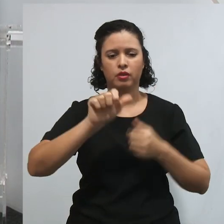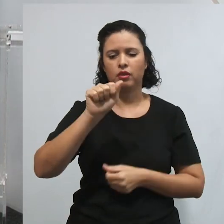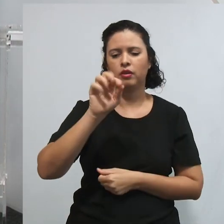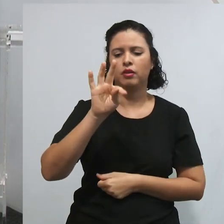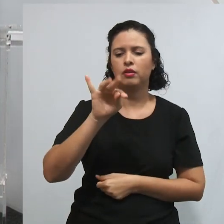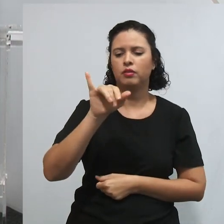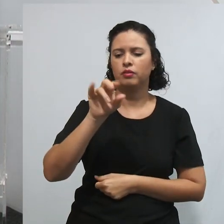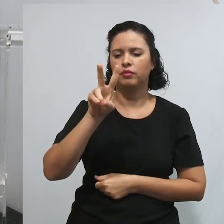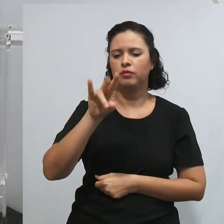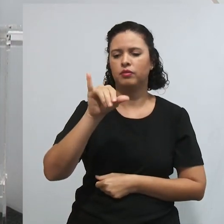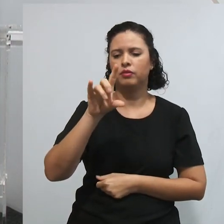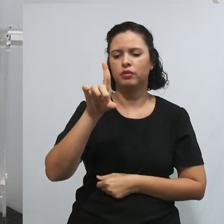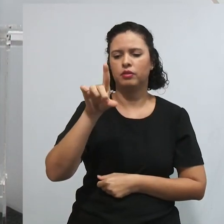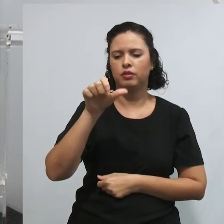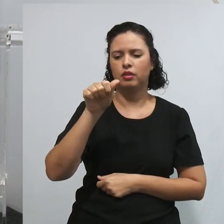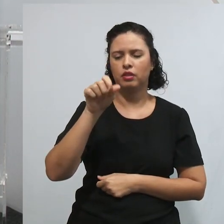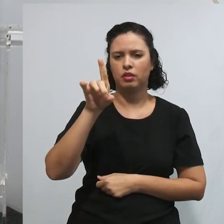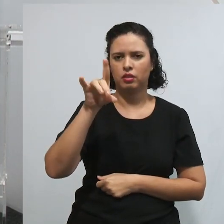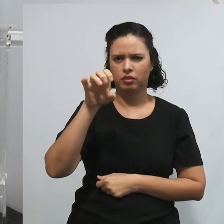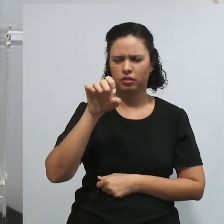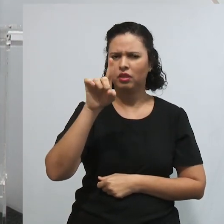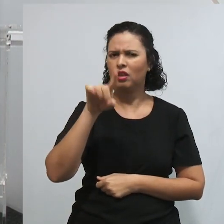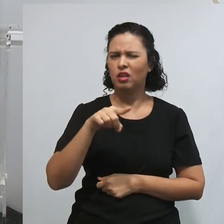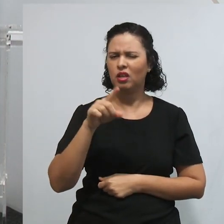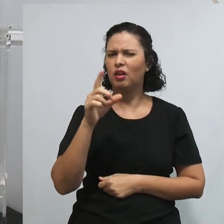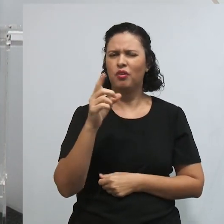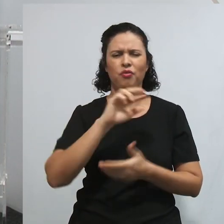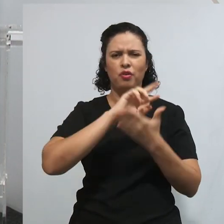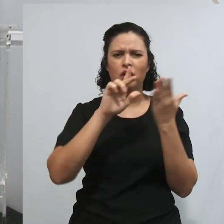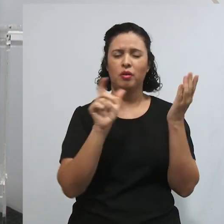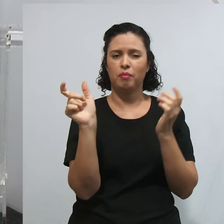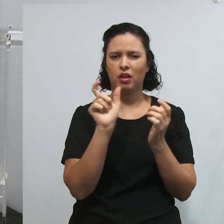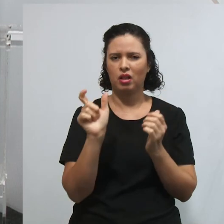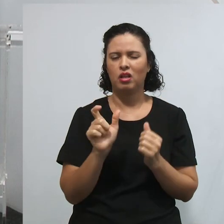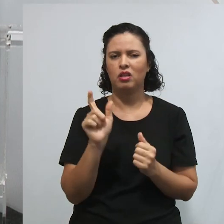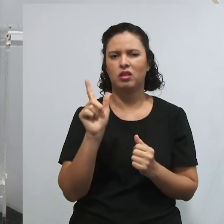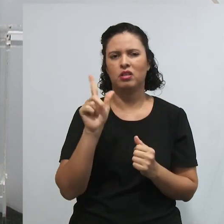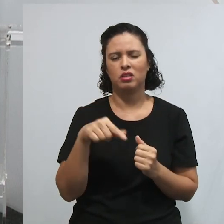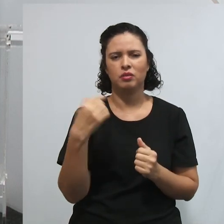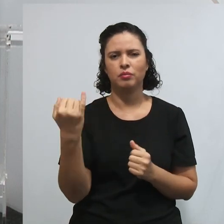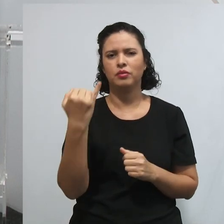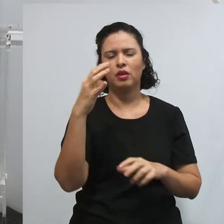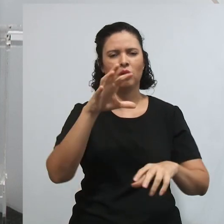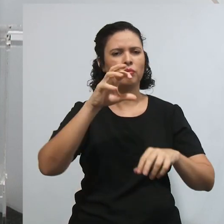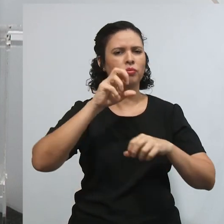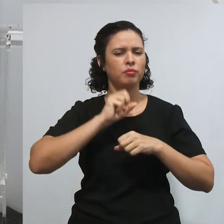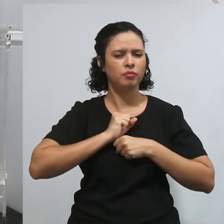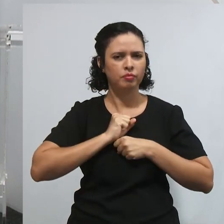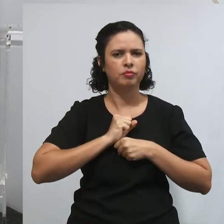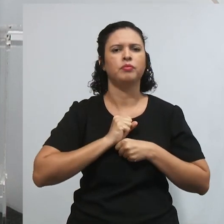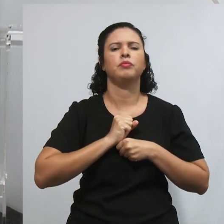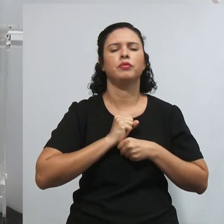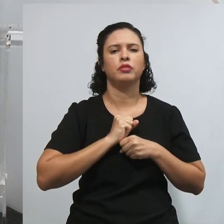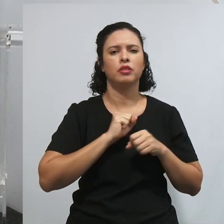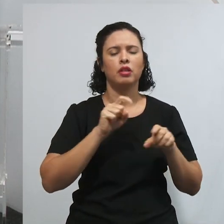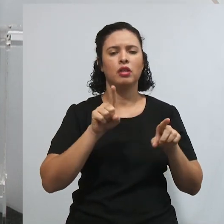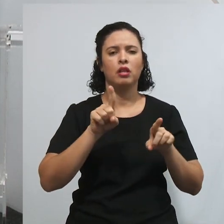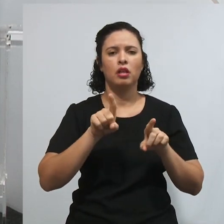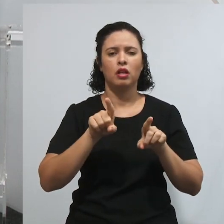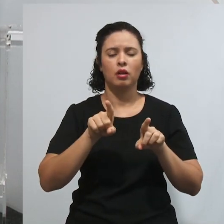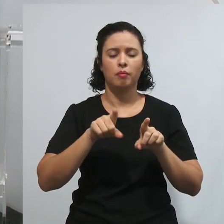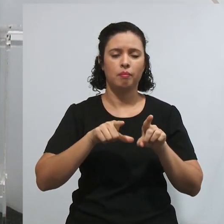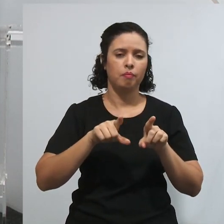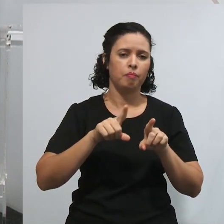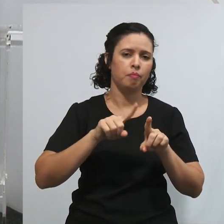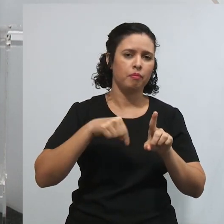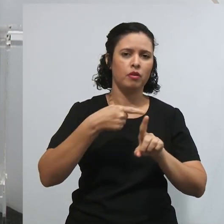bem, já falei várias palavras aqui que são importantes para a teoria histórico-cultural. Apropriação, né, é um deles, mas